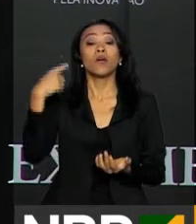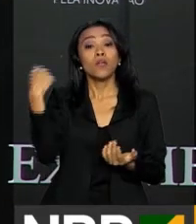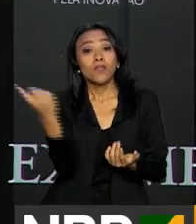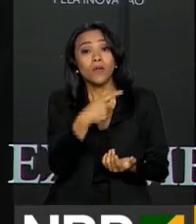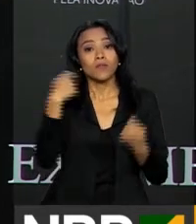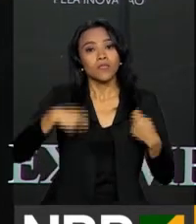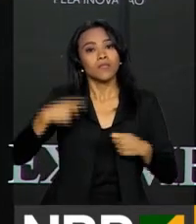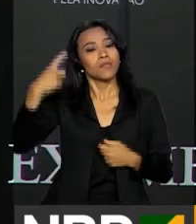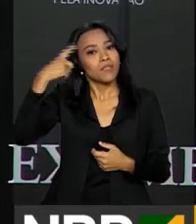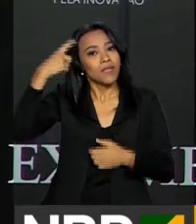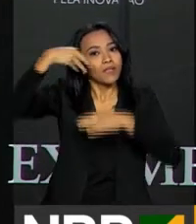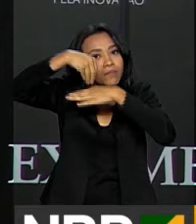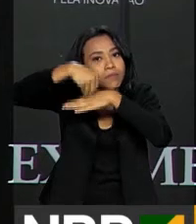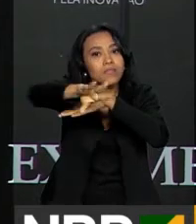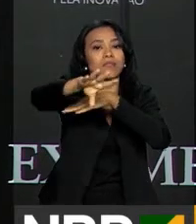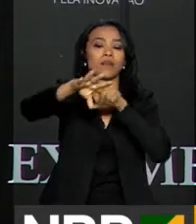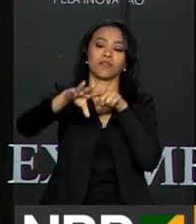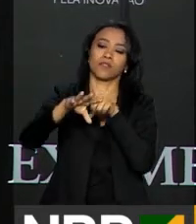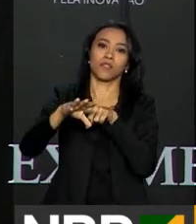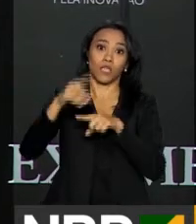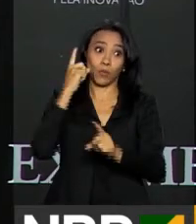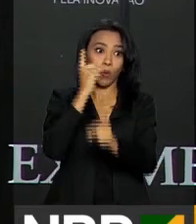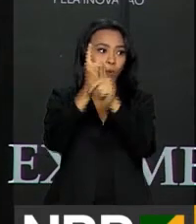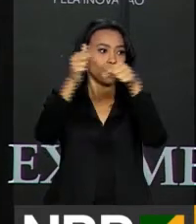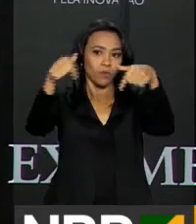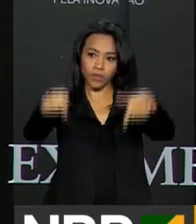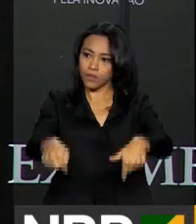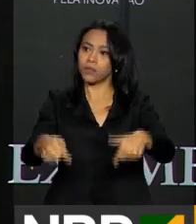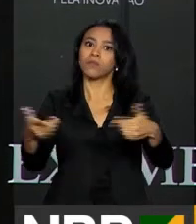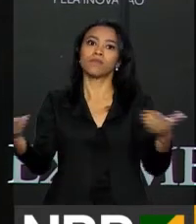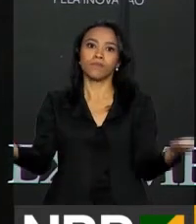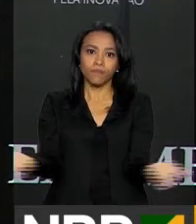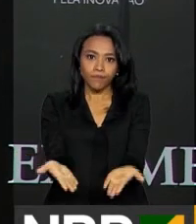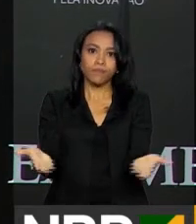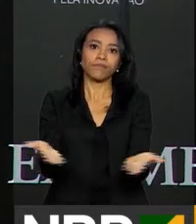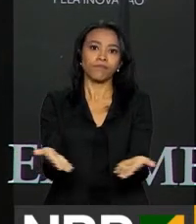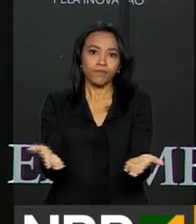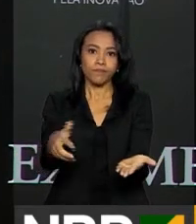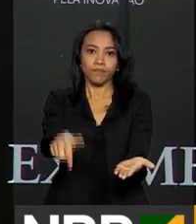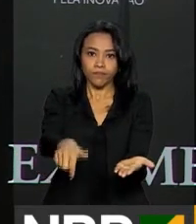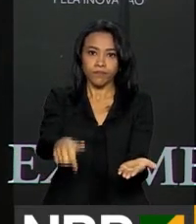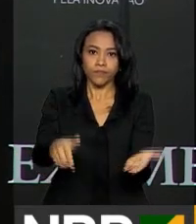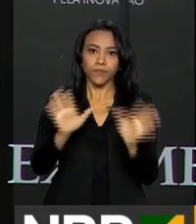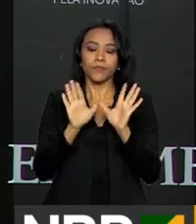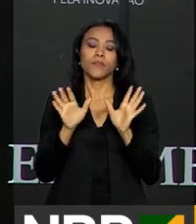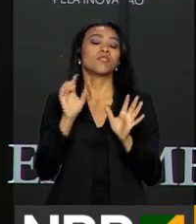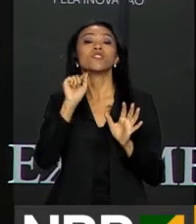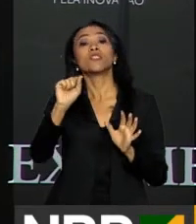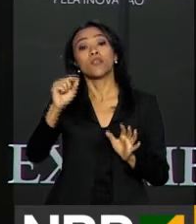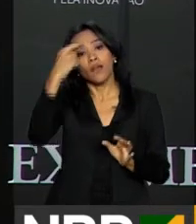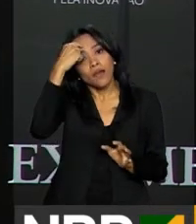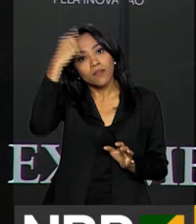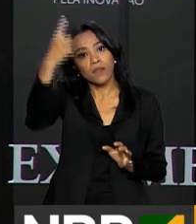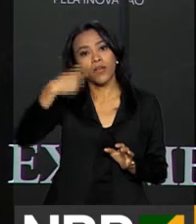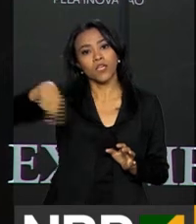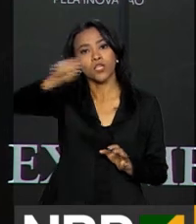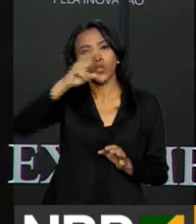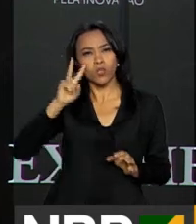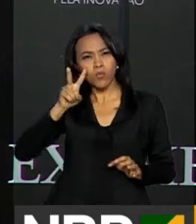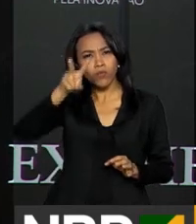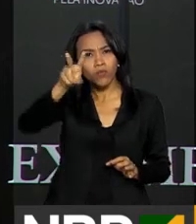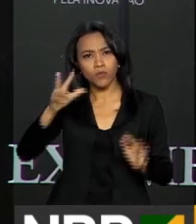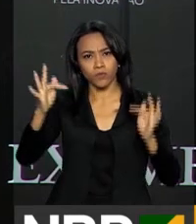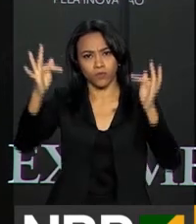que eu encontro, Robinson, aqui neste encontro, né? neste congresso. A ideia de que nós estamos olhando o